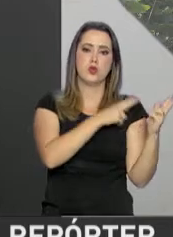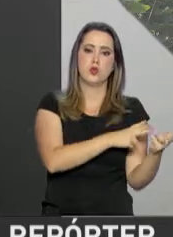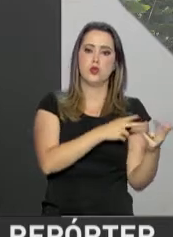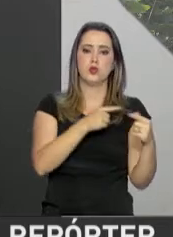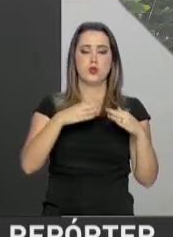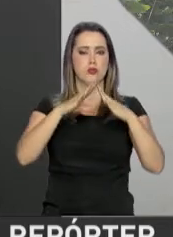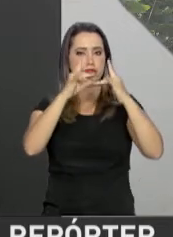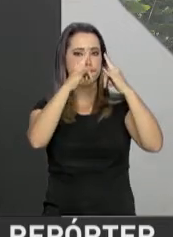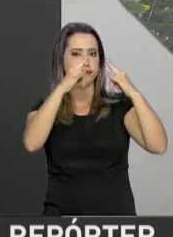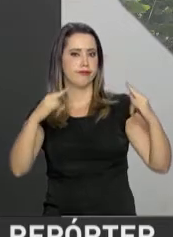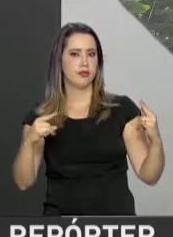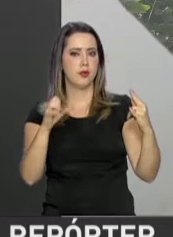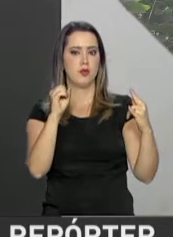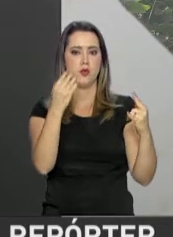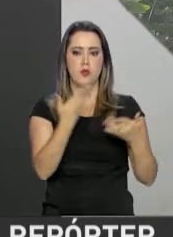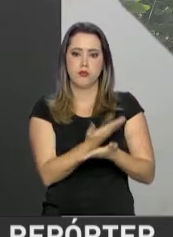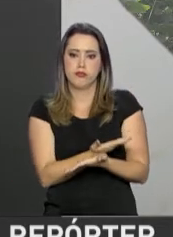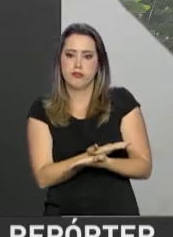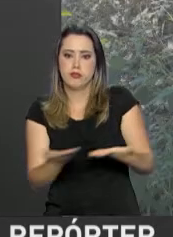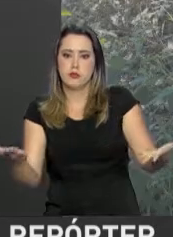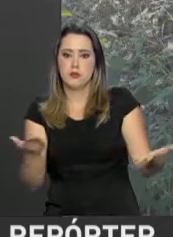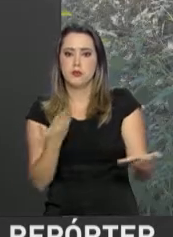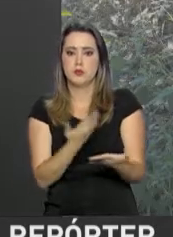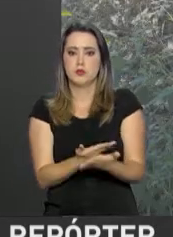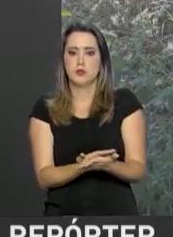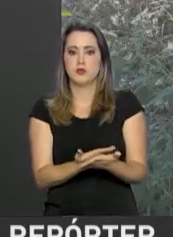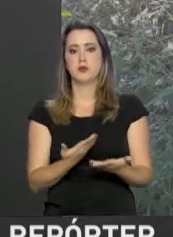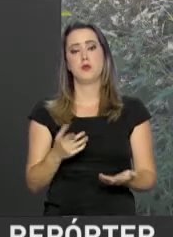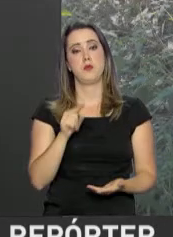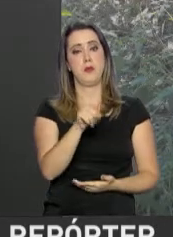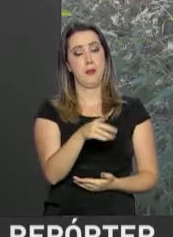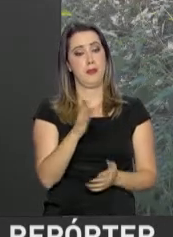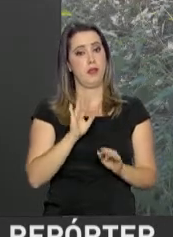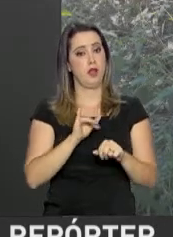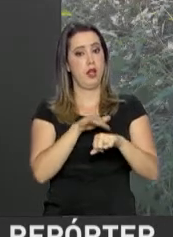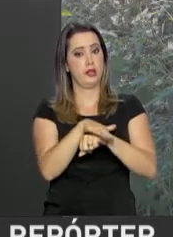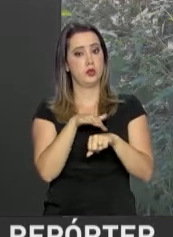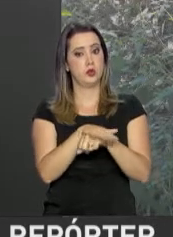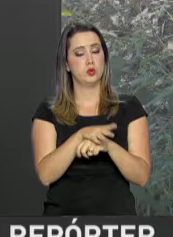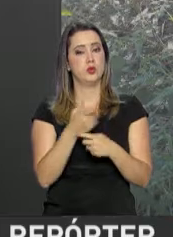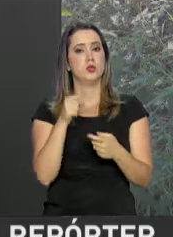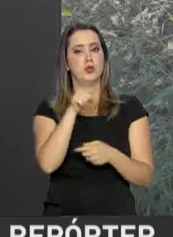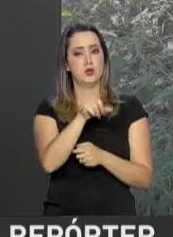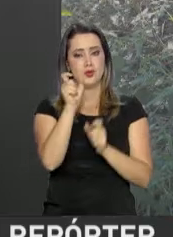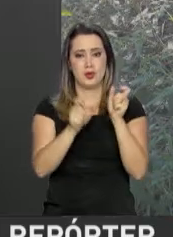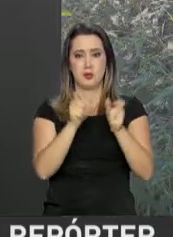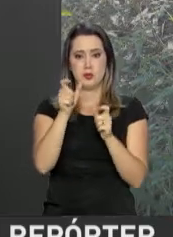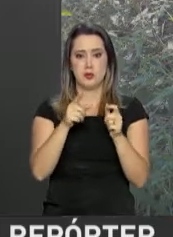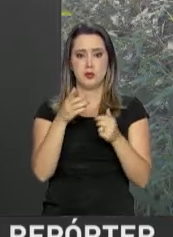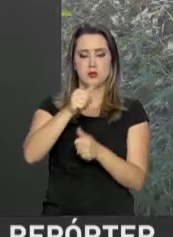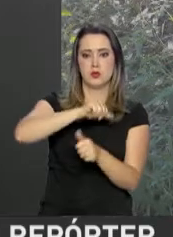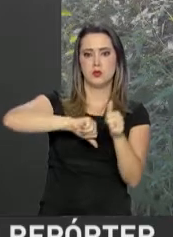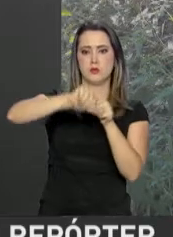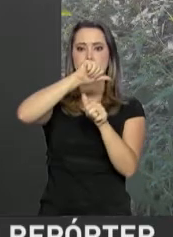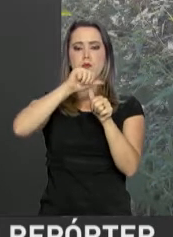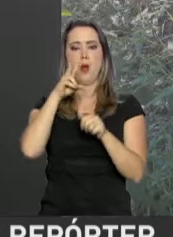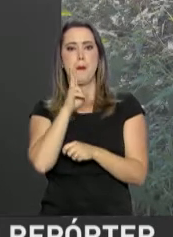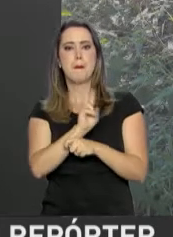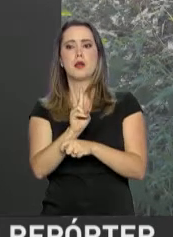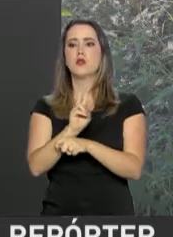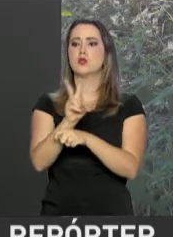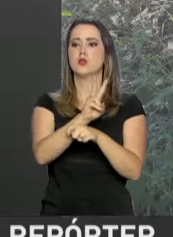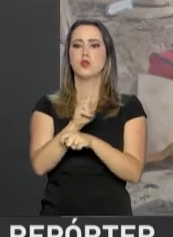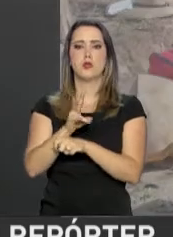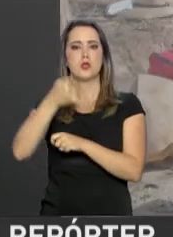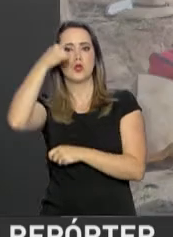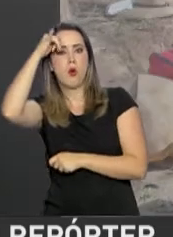de lona ou espuma sobre o chão batido à noite e de madrugada os trabalhadores se revezavam para vigiar o